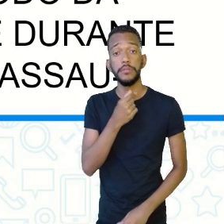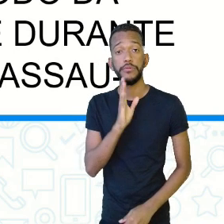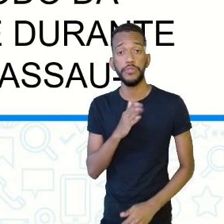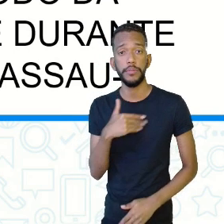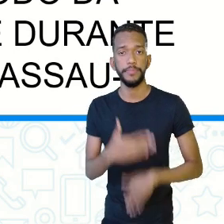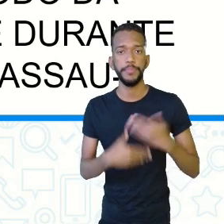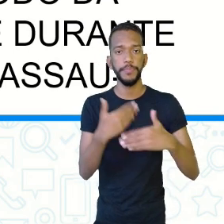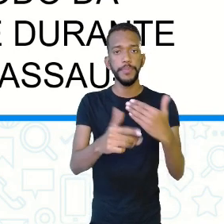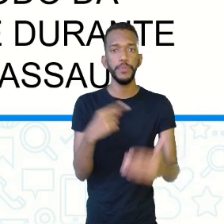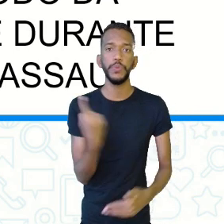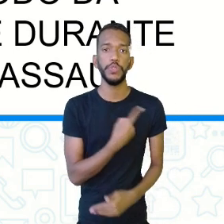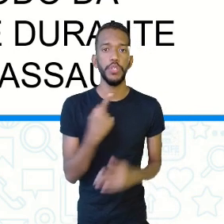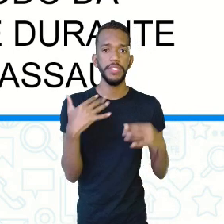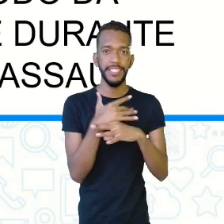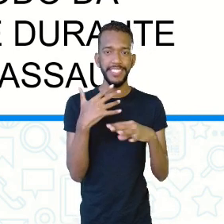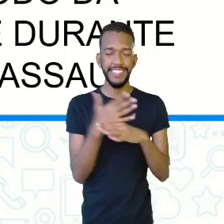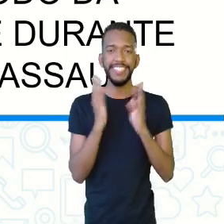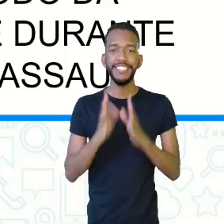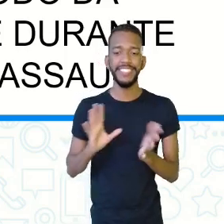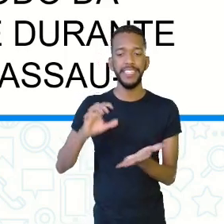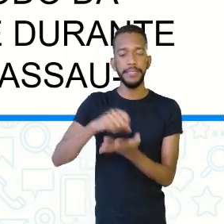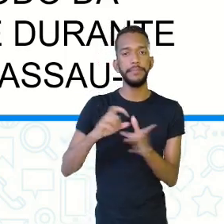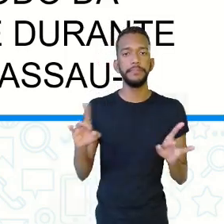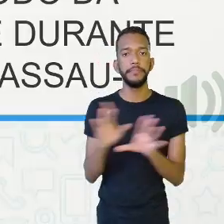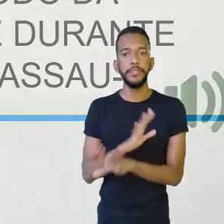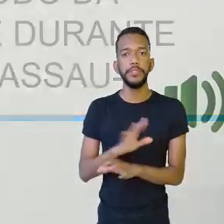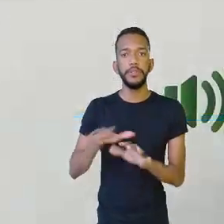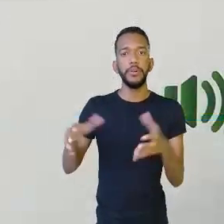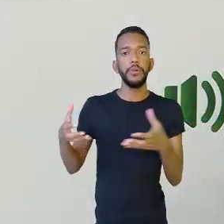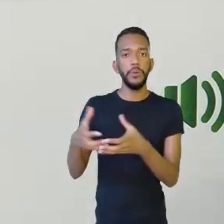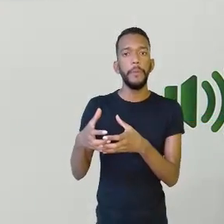cidade. Ele que fazia parte da Companhia das Índias